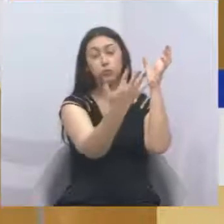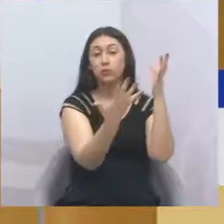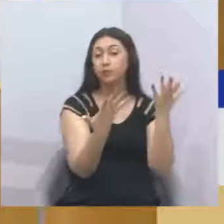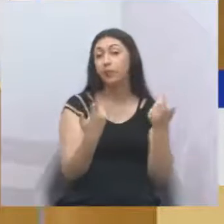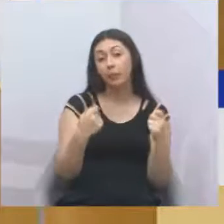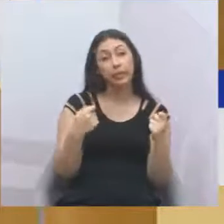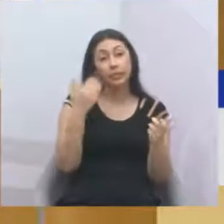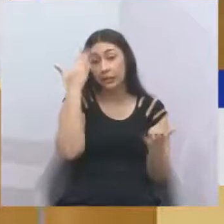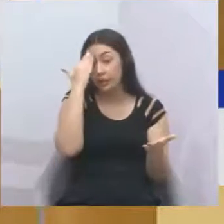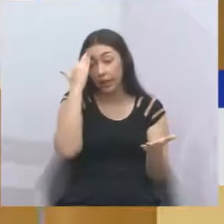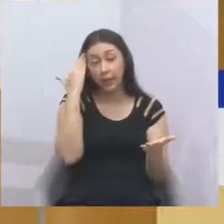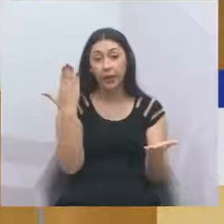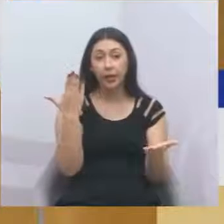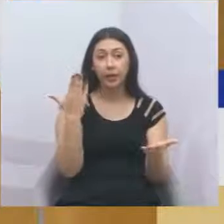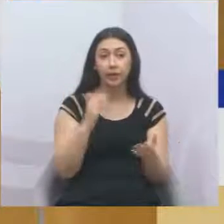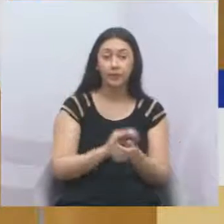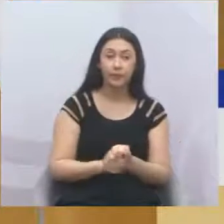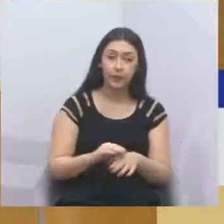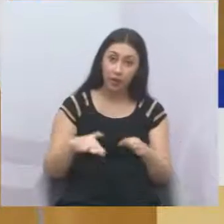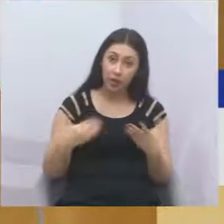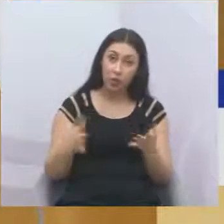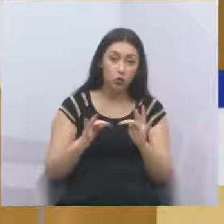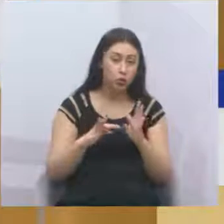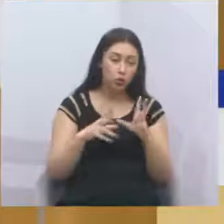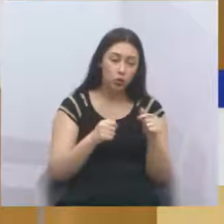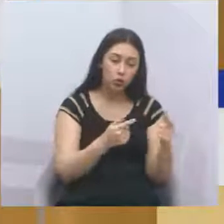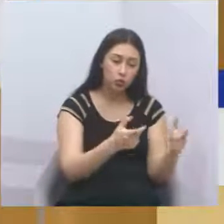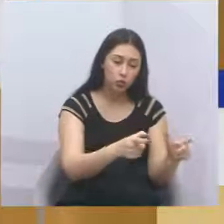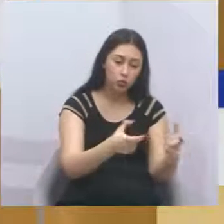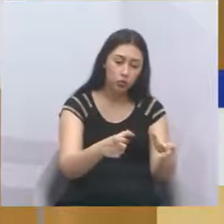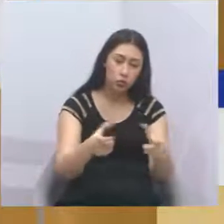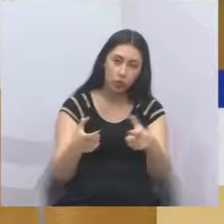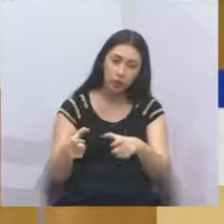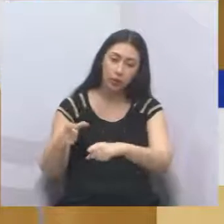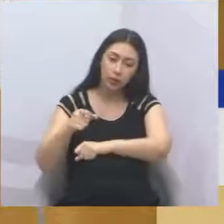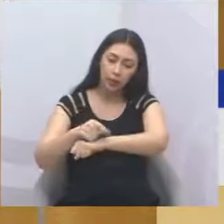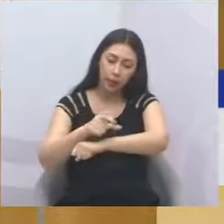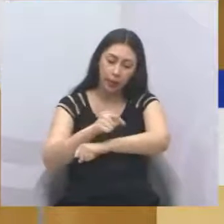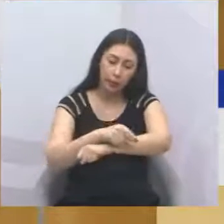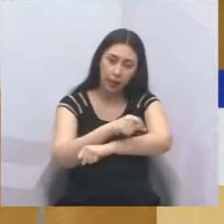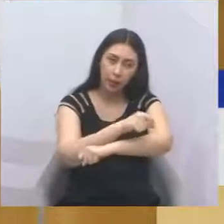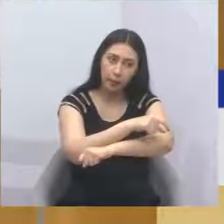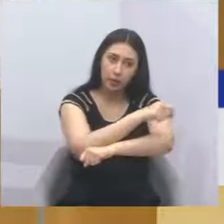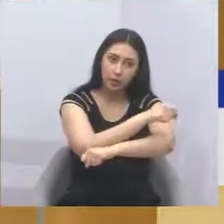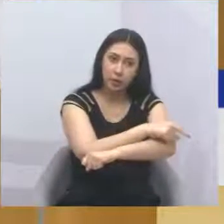Então, todo parque, todo local onde há árvore,